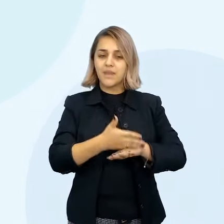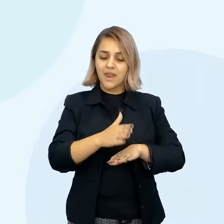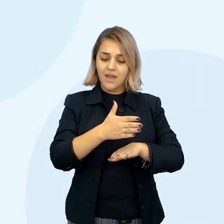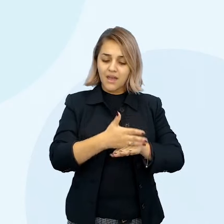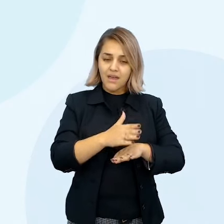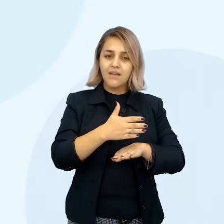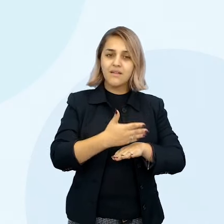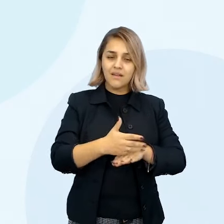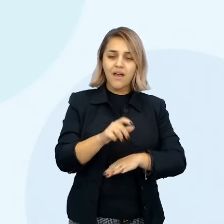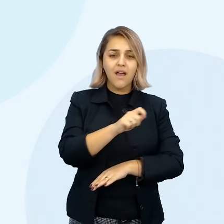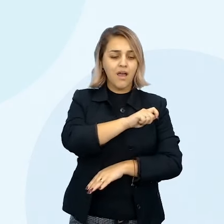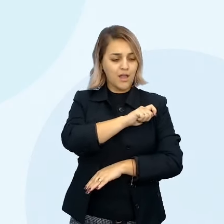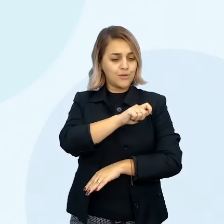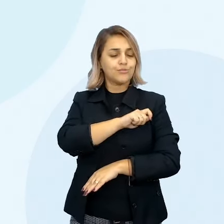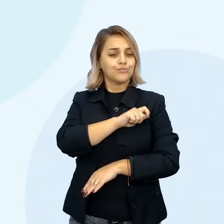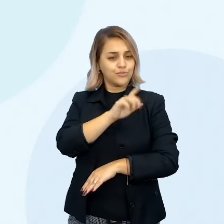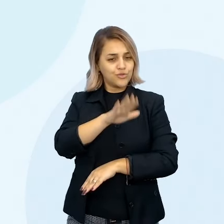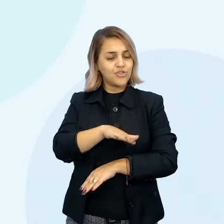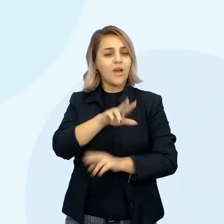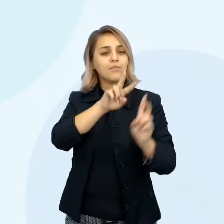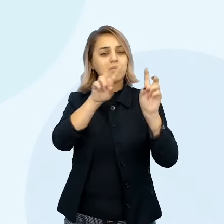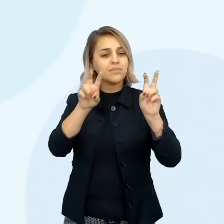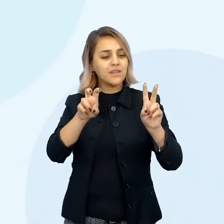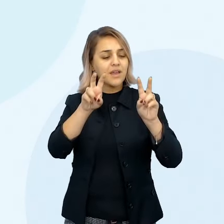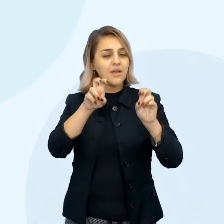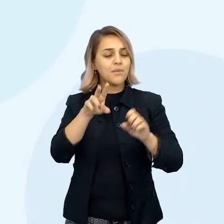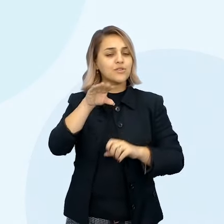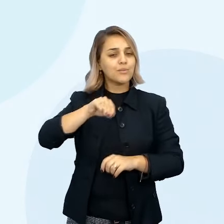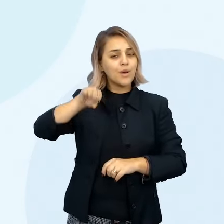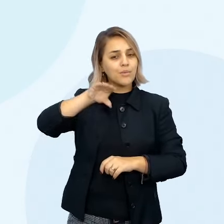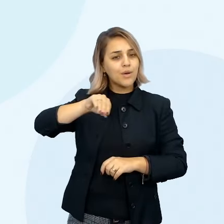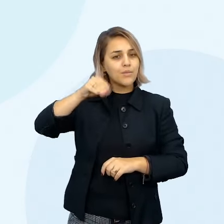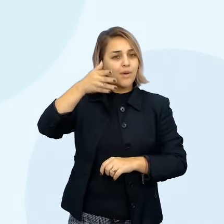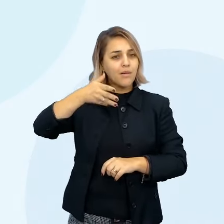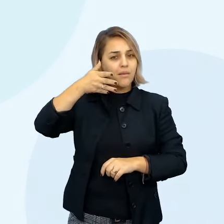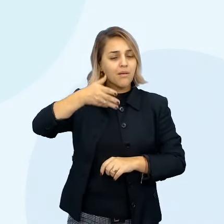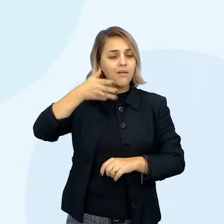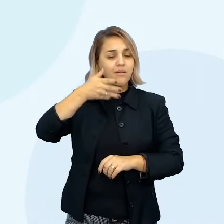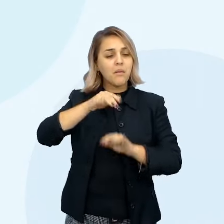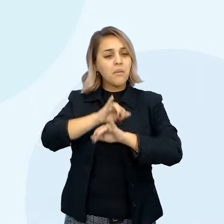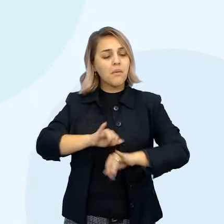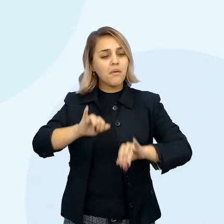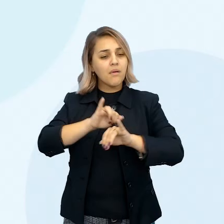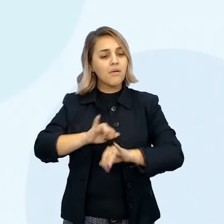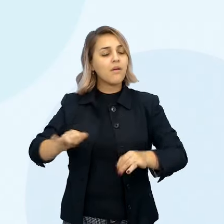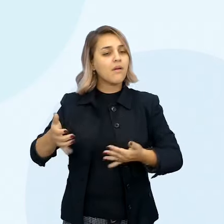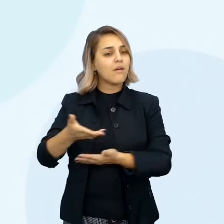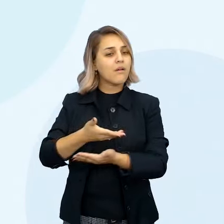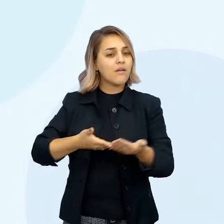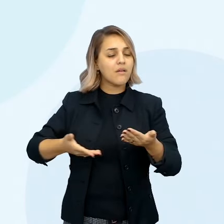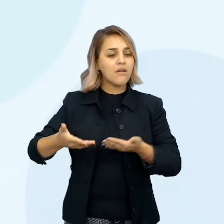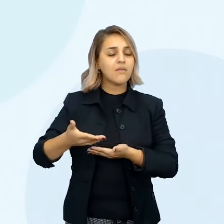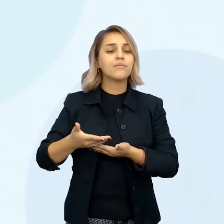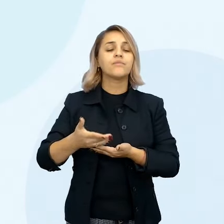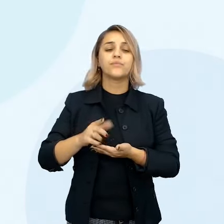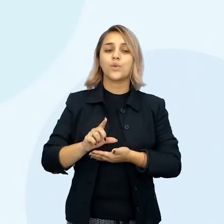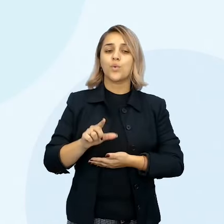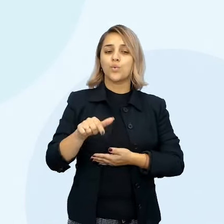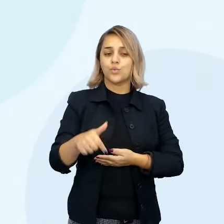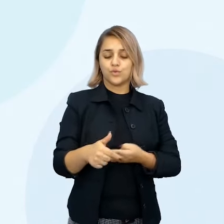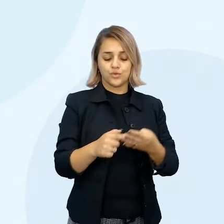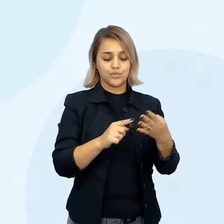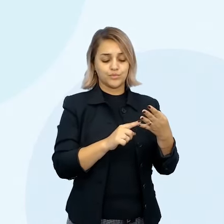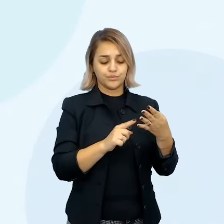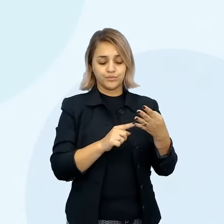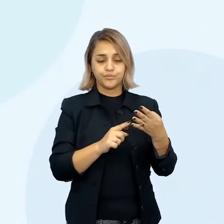já a trabalhar o tema. E essa sistematização, que é aquele momento aí que os estudantes apresentam pra gente algum produto, né?